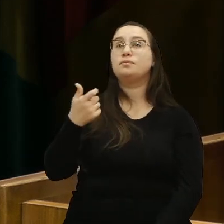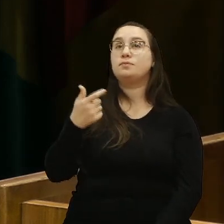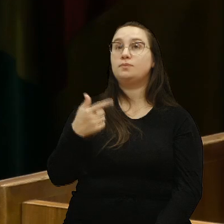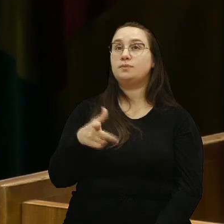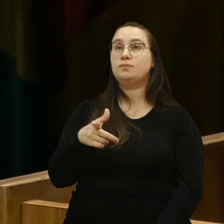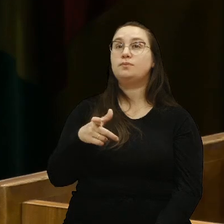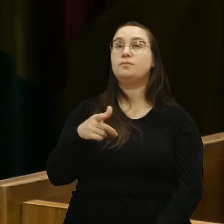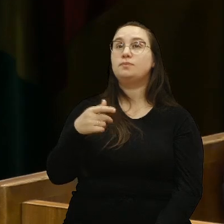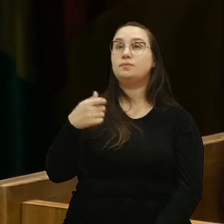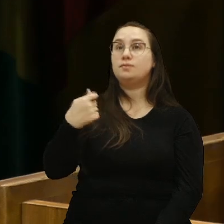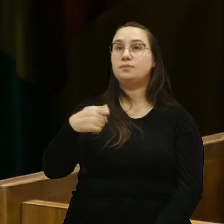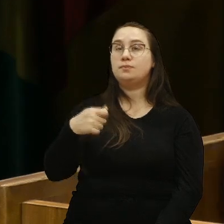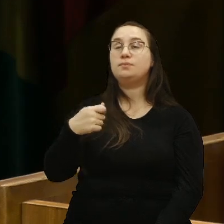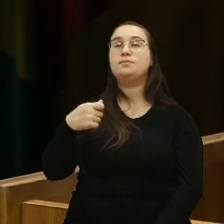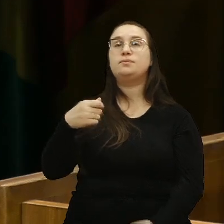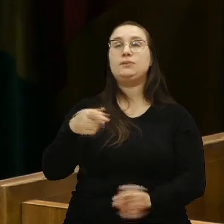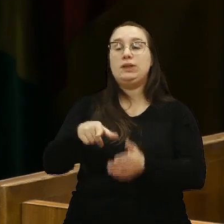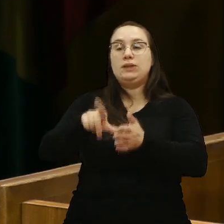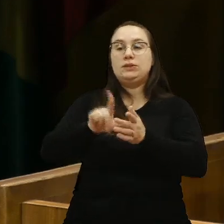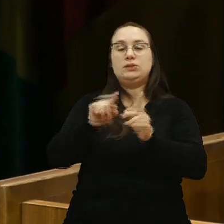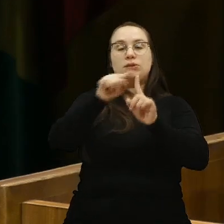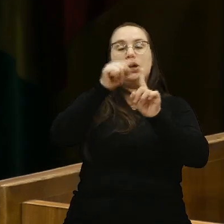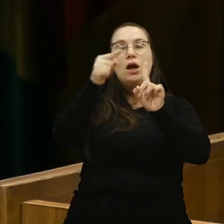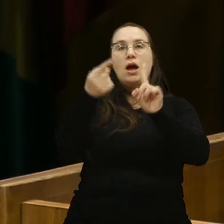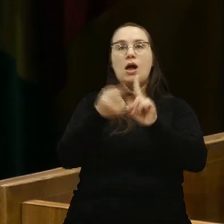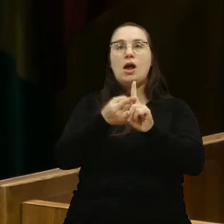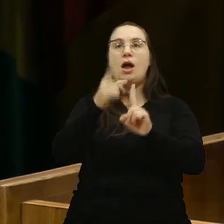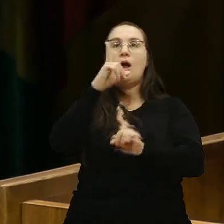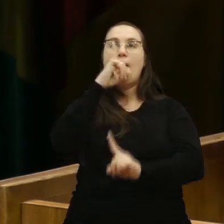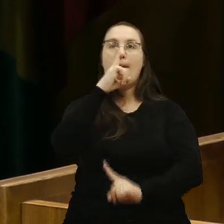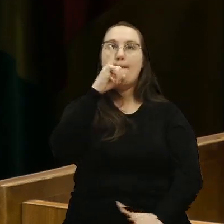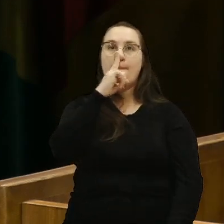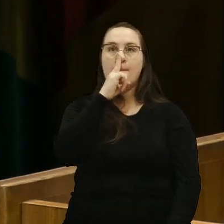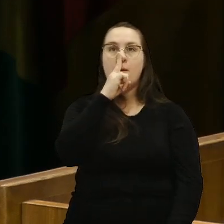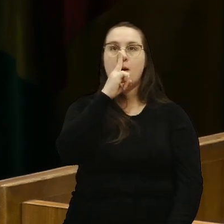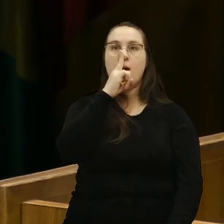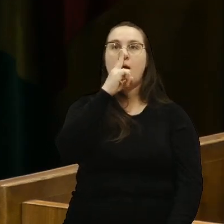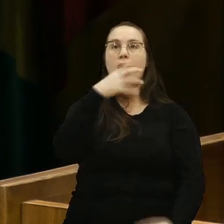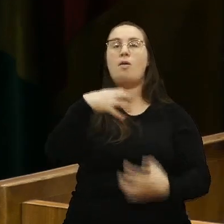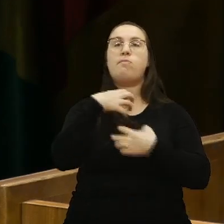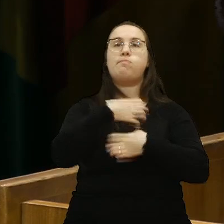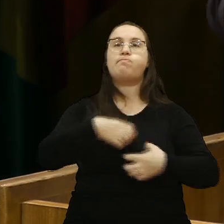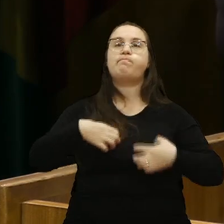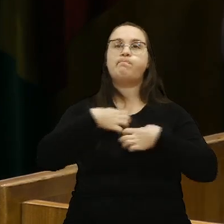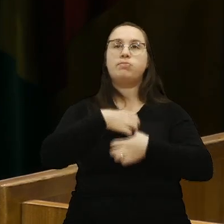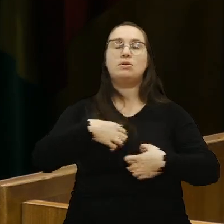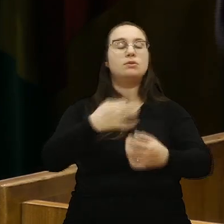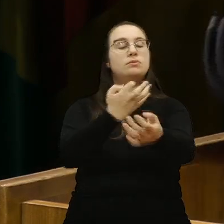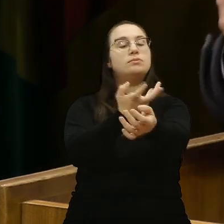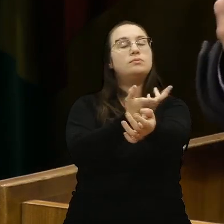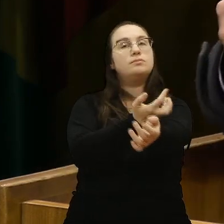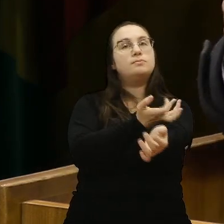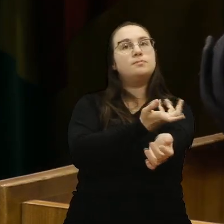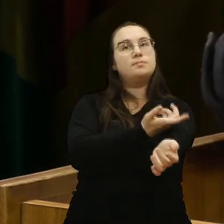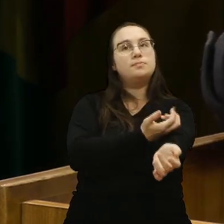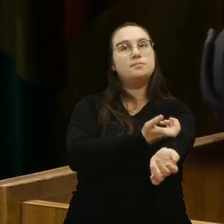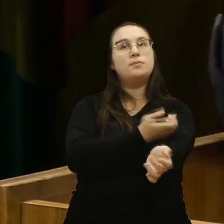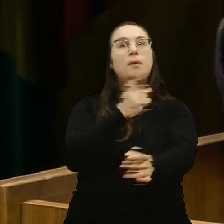essas estão sendo gestadas na barriga de suas mães, do ponto de vista do sentimento, das emoções que a